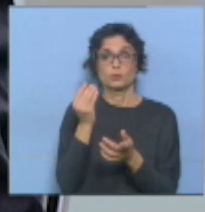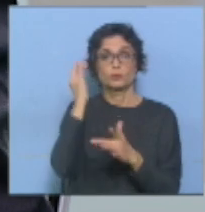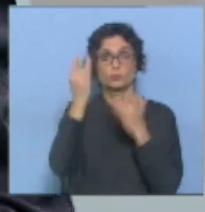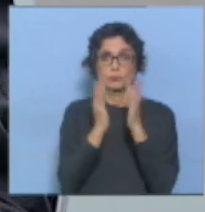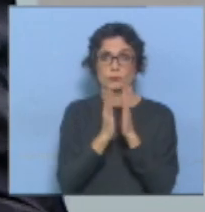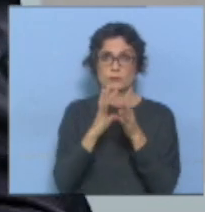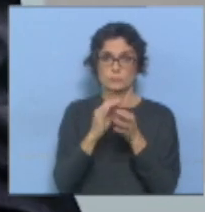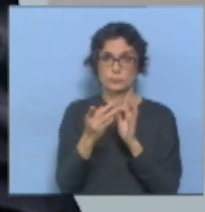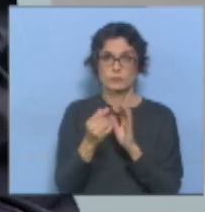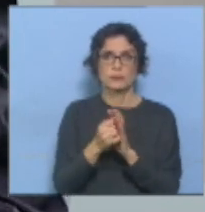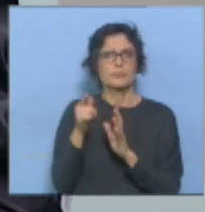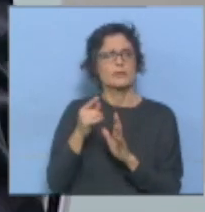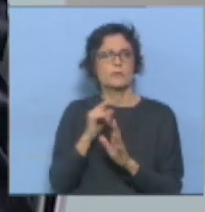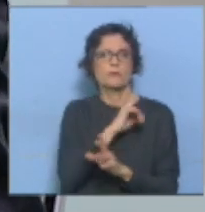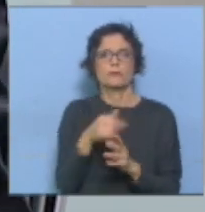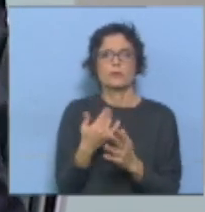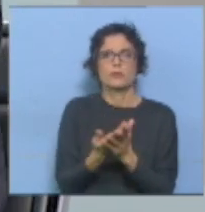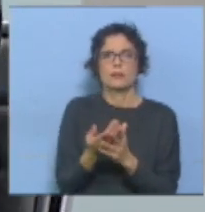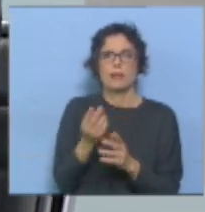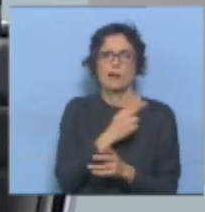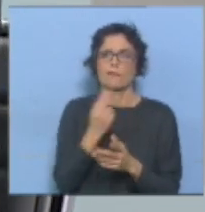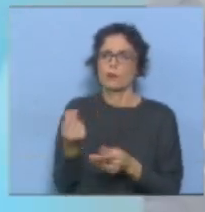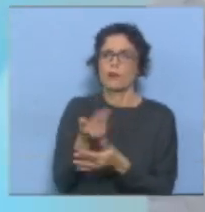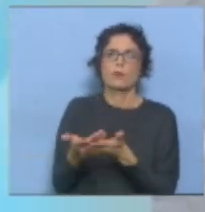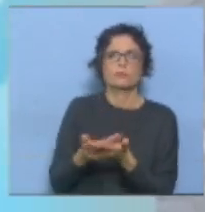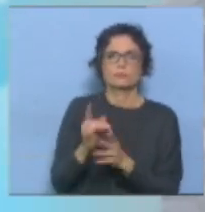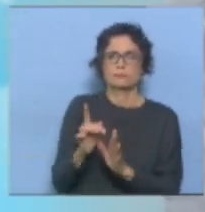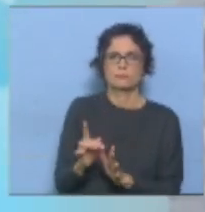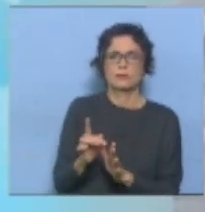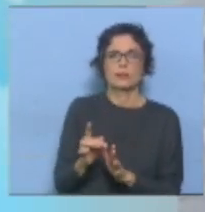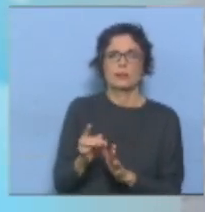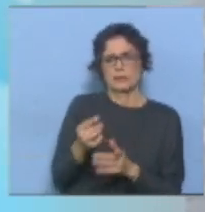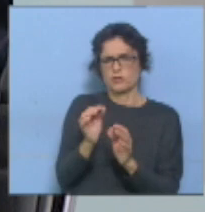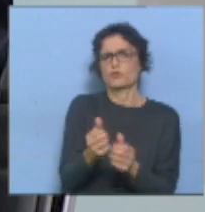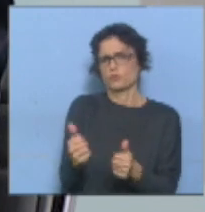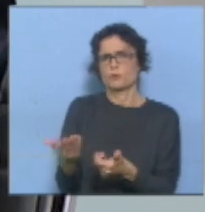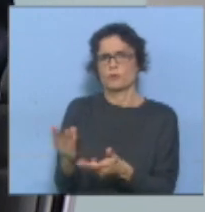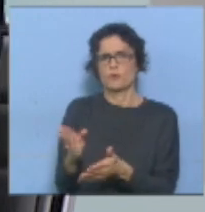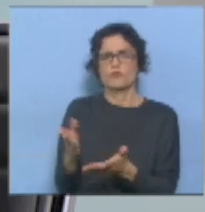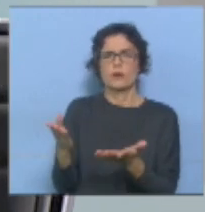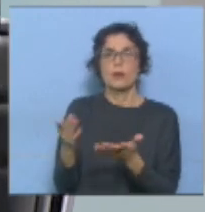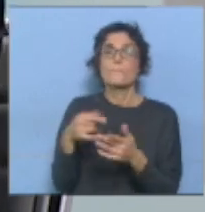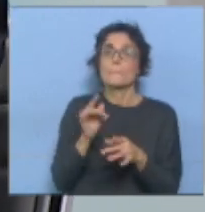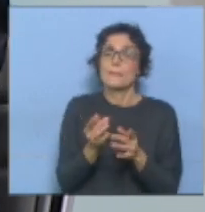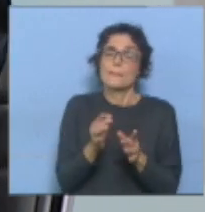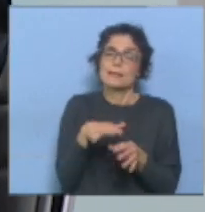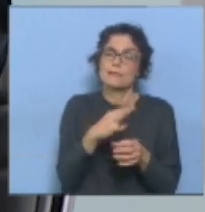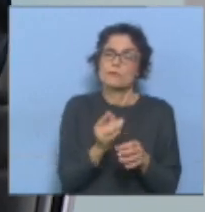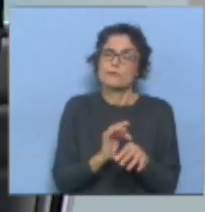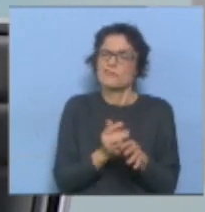Faculdade de Economia que estão bem, muito obrigado, é exatamente a situação mais frágil, que é, como é